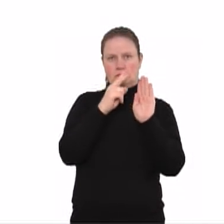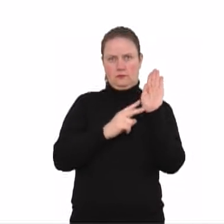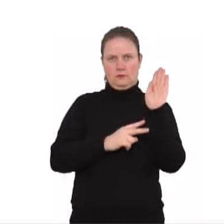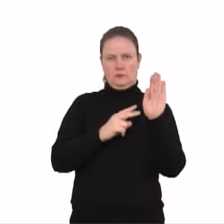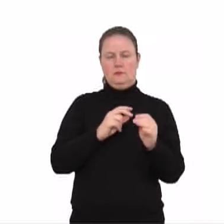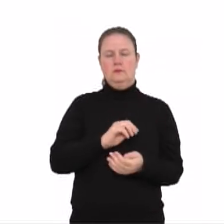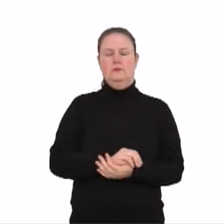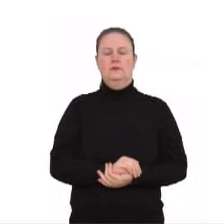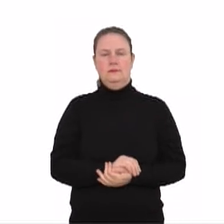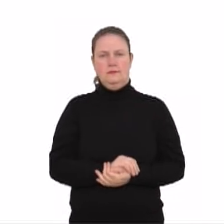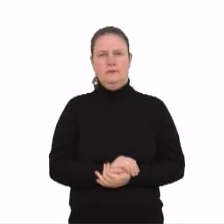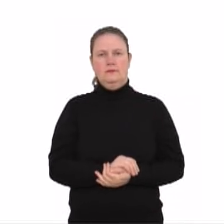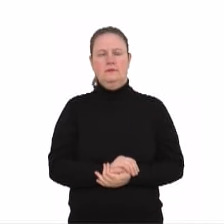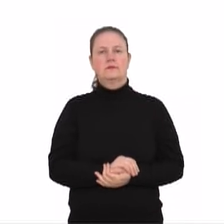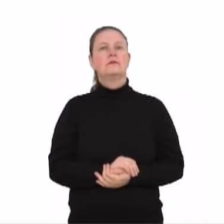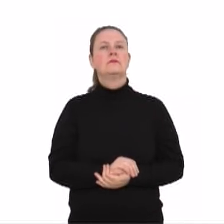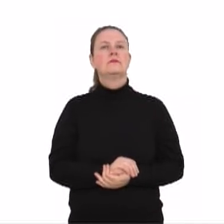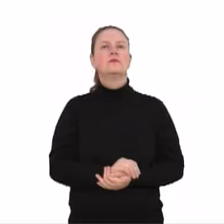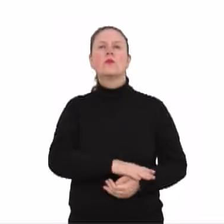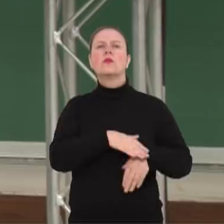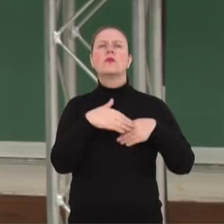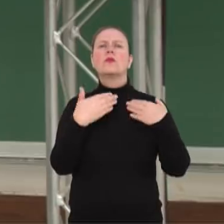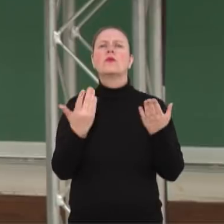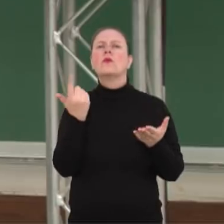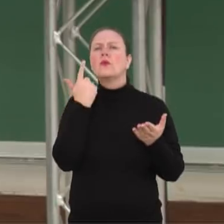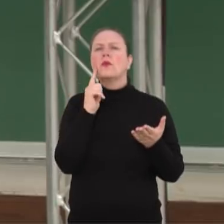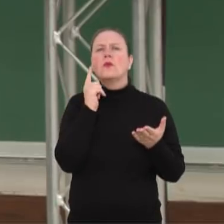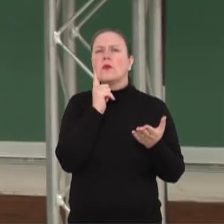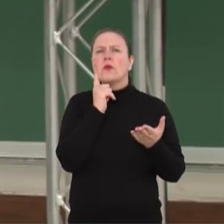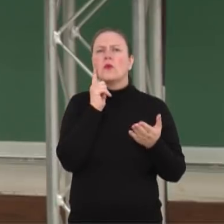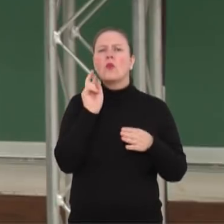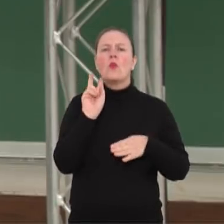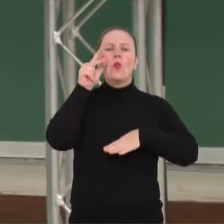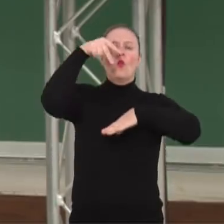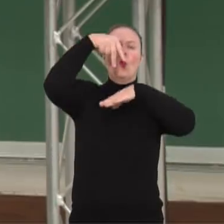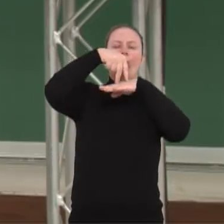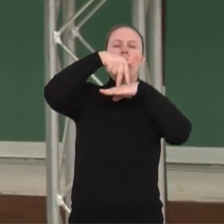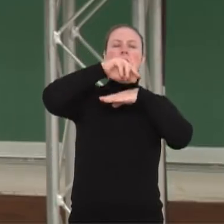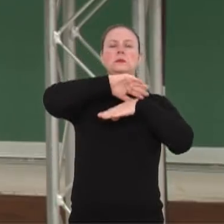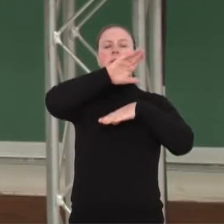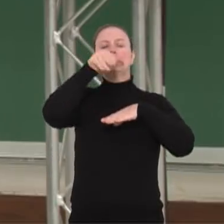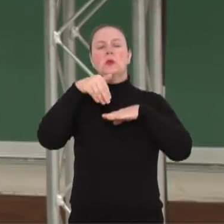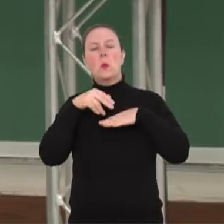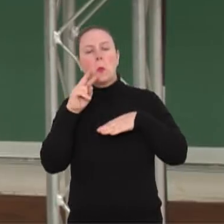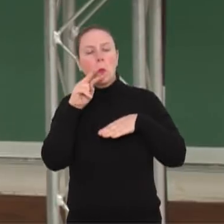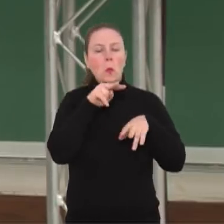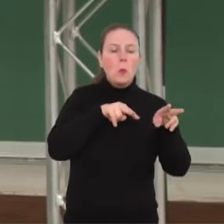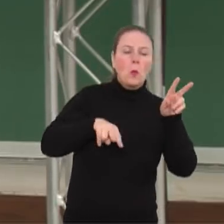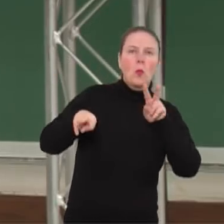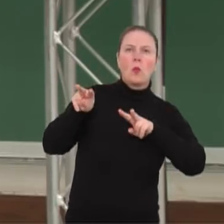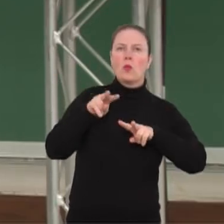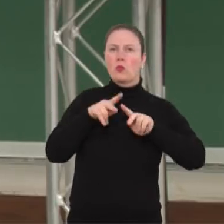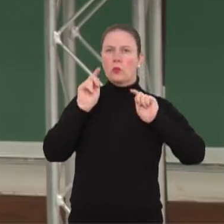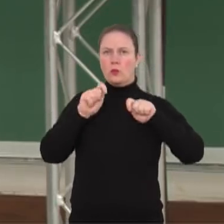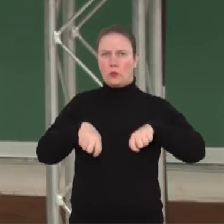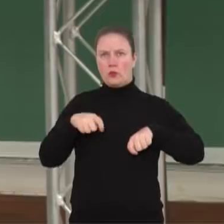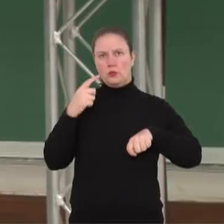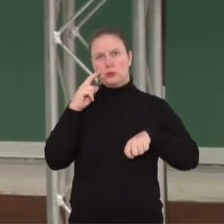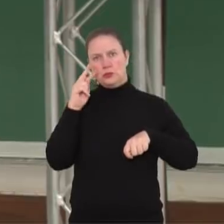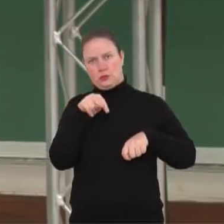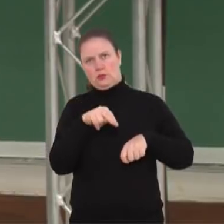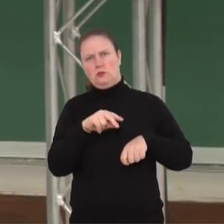top of the Sugarloaf Mountain? O que você consegue ver lá do topo do Pão de Açúcar? O que a gente consegue ver de